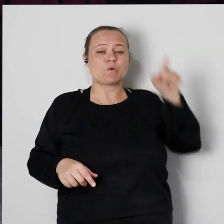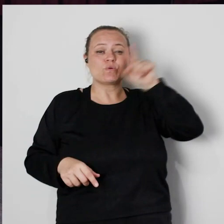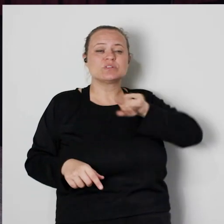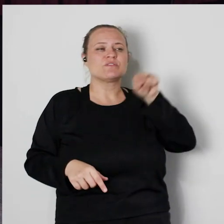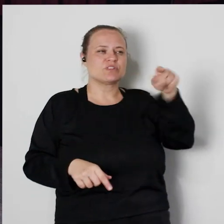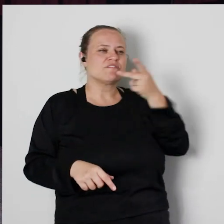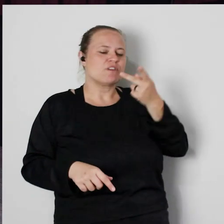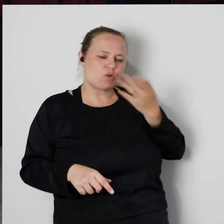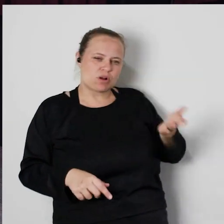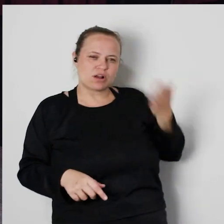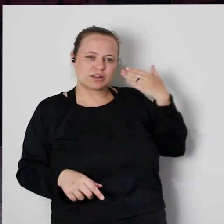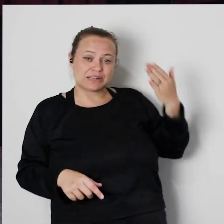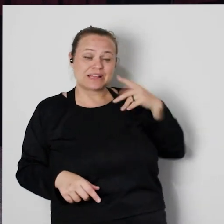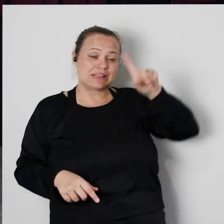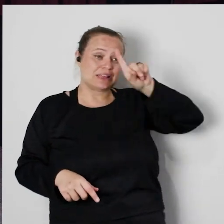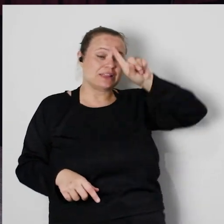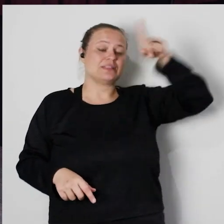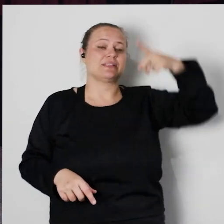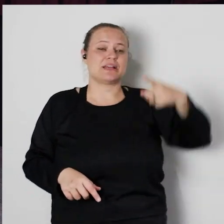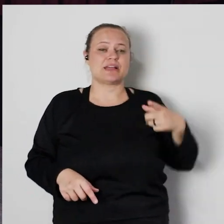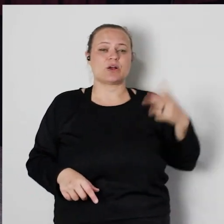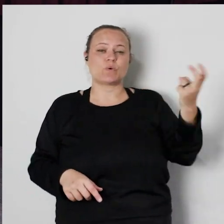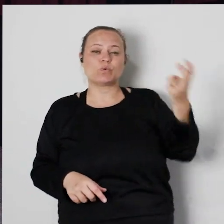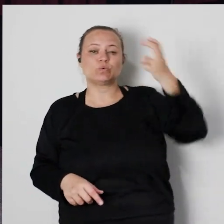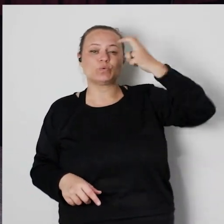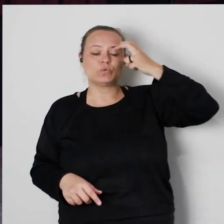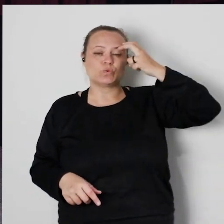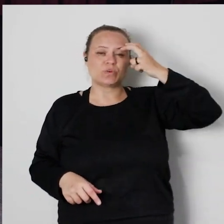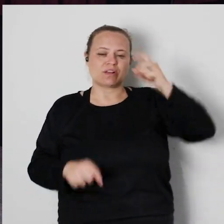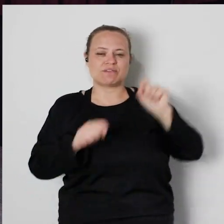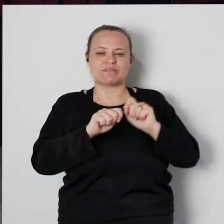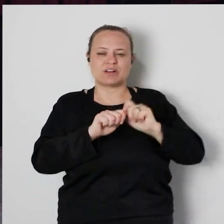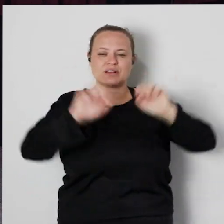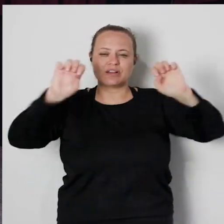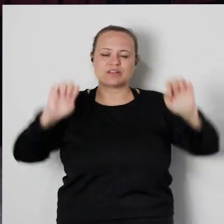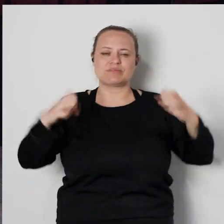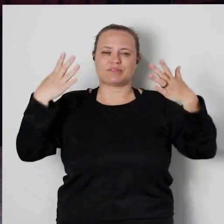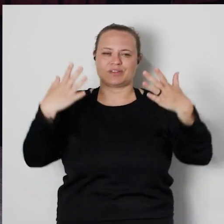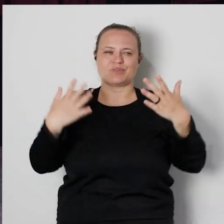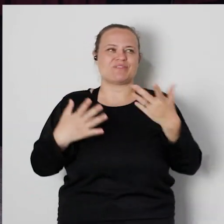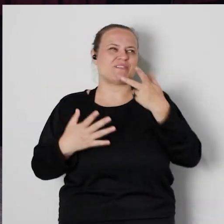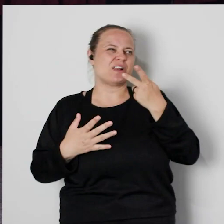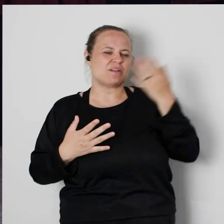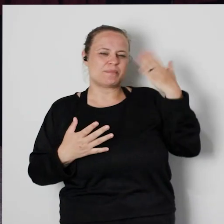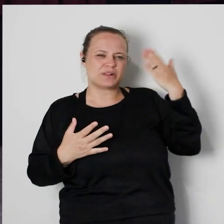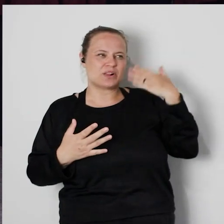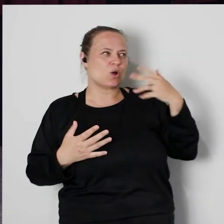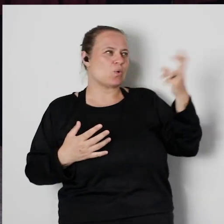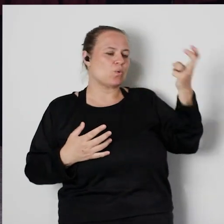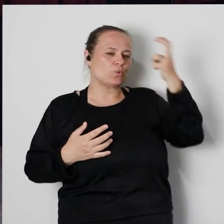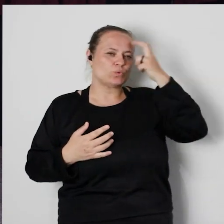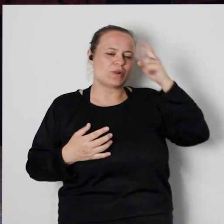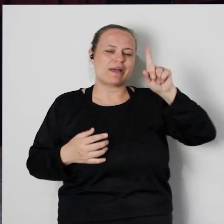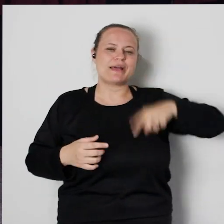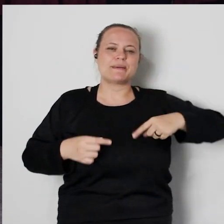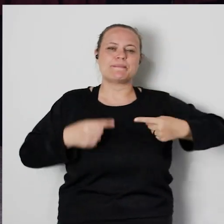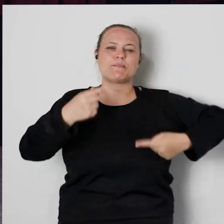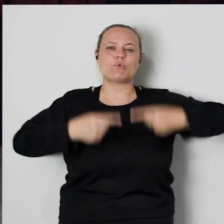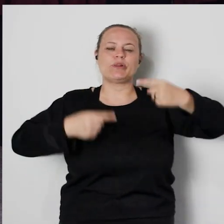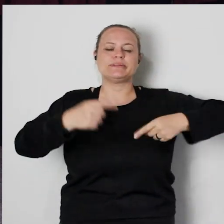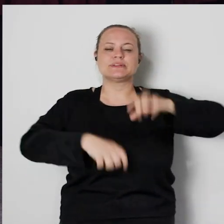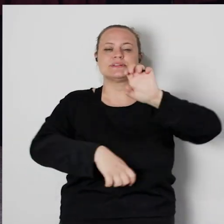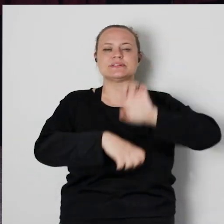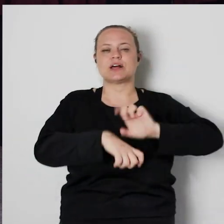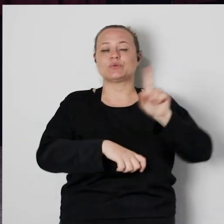haviam, outras não haviam, mas que são fundamentais para garantir uma coisa que tu dissesse antes, a ideia da cultura sendo realizada